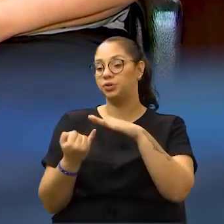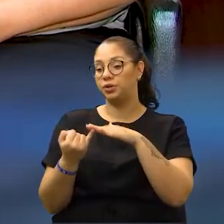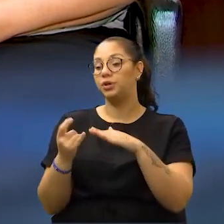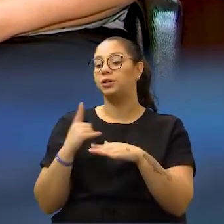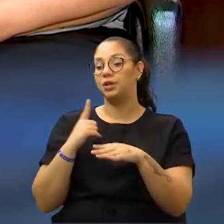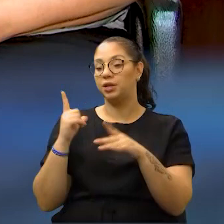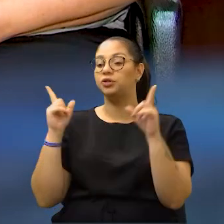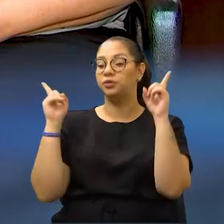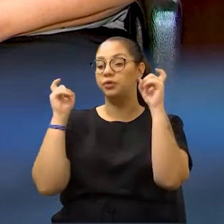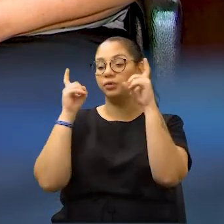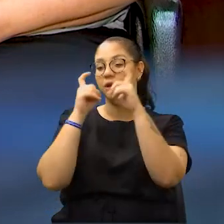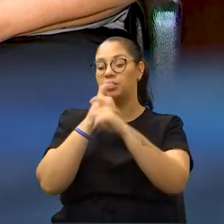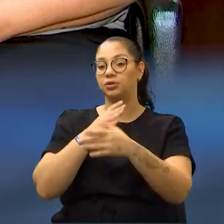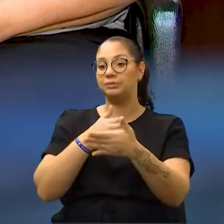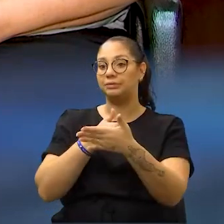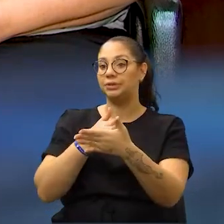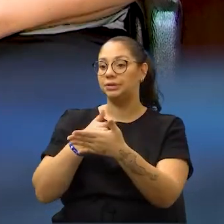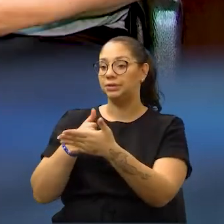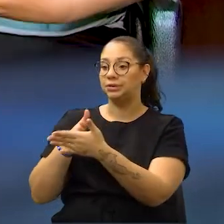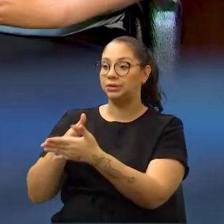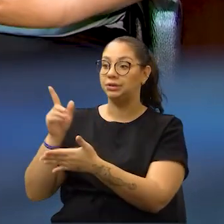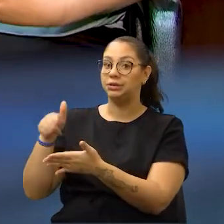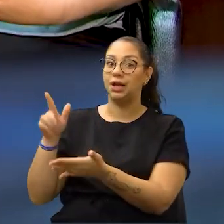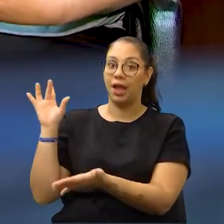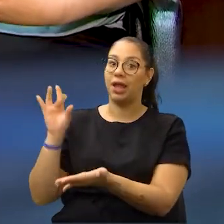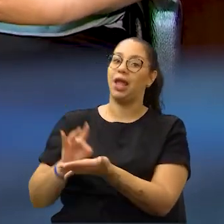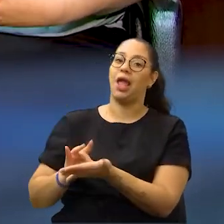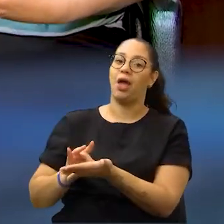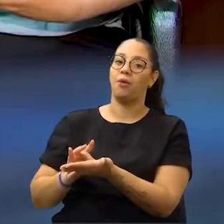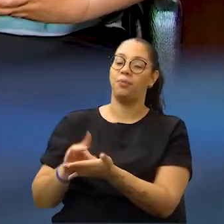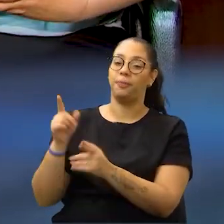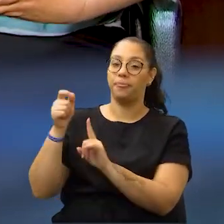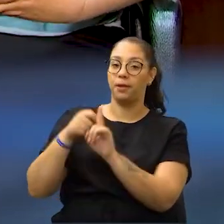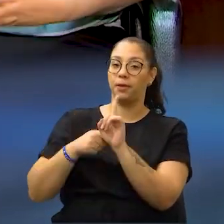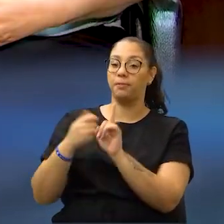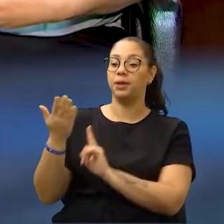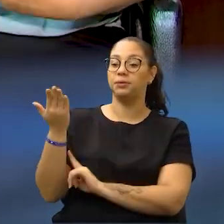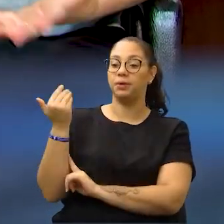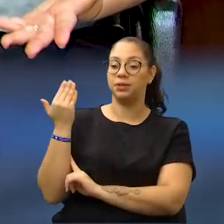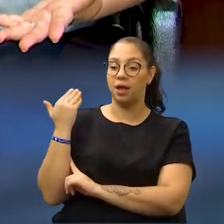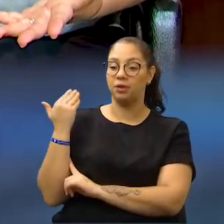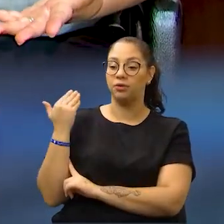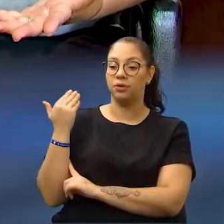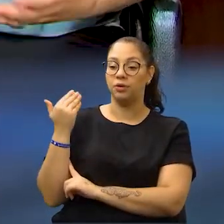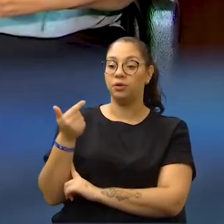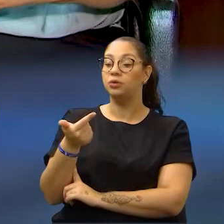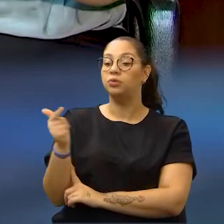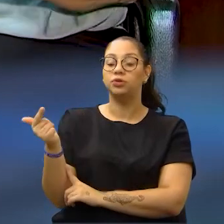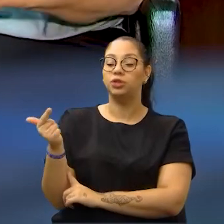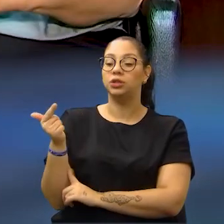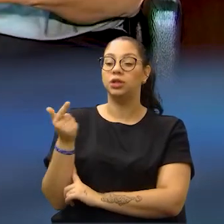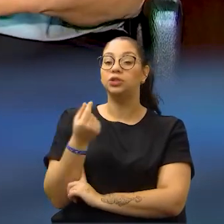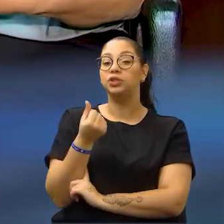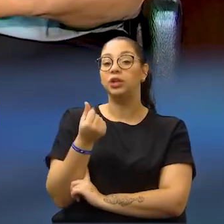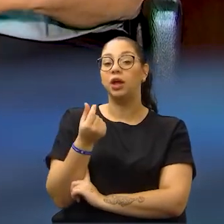vive muitas dificuldades. Nós temos dificuldades reais. Mês passado, a gente não tinha dinheiro para